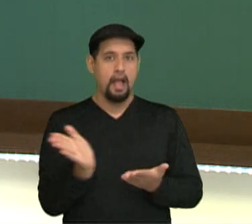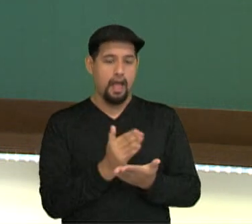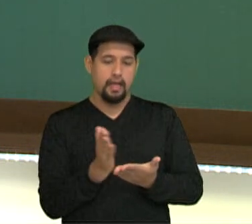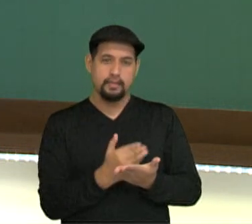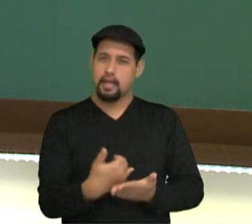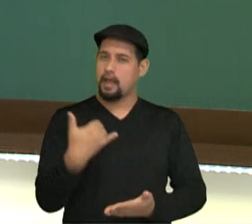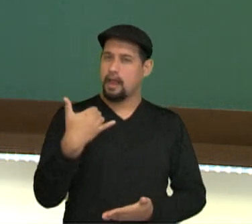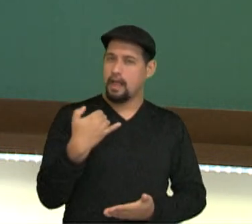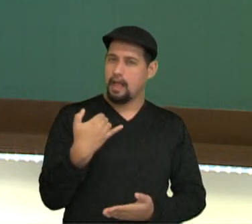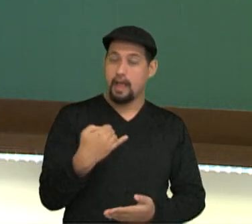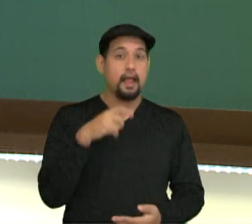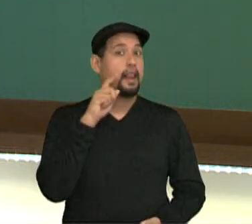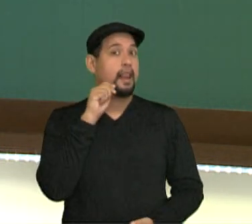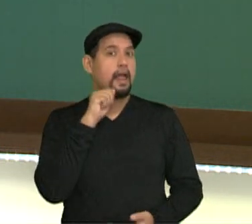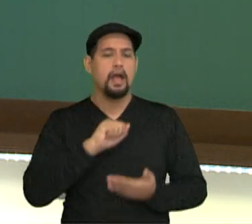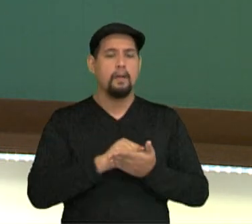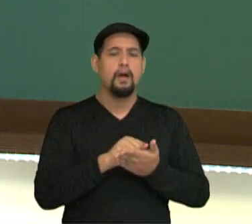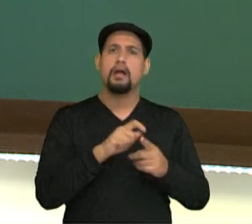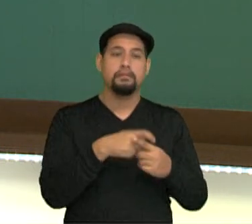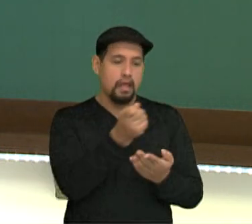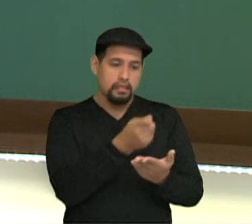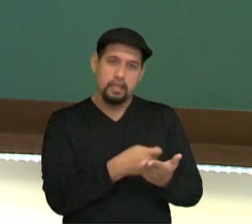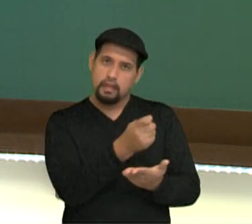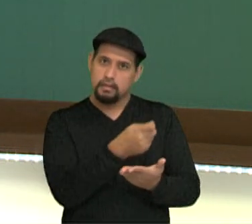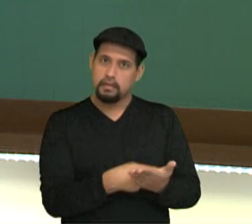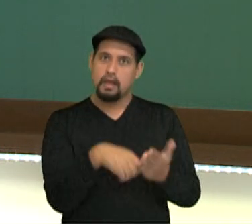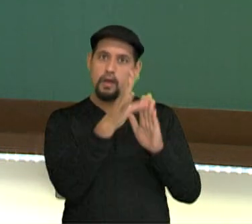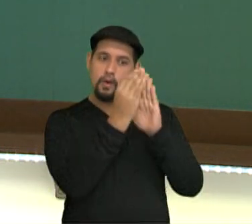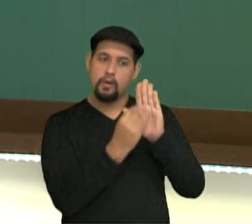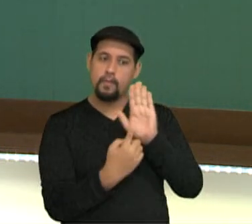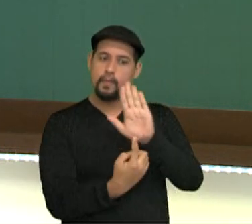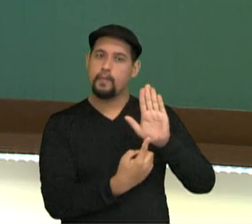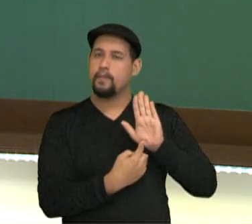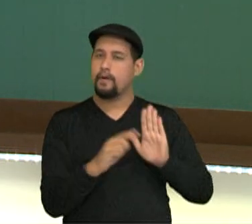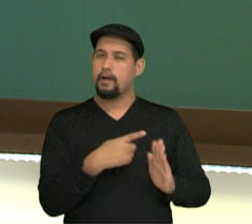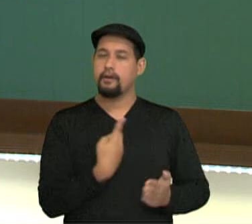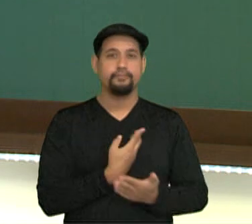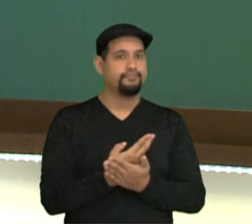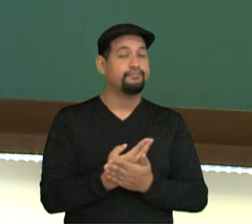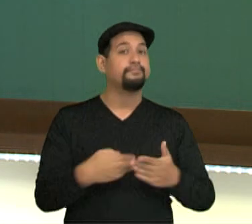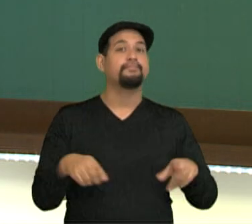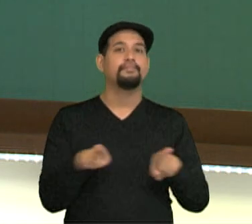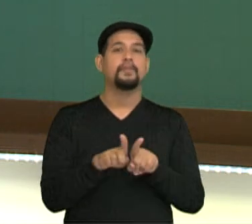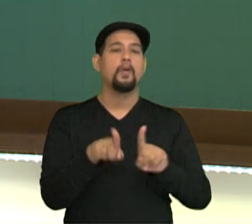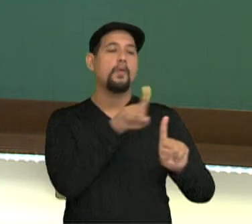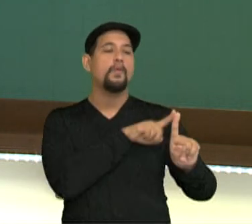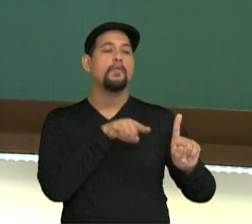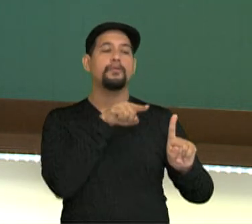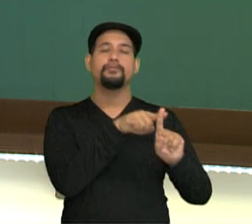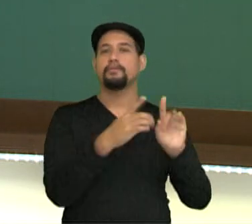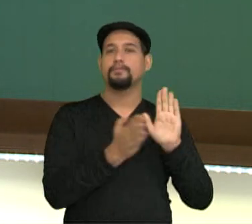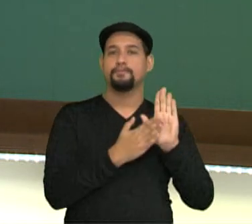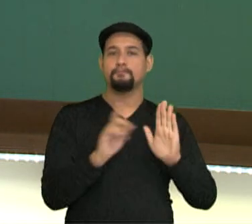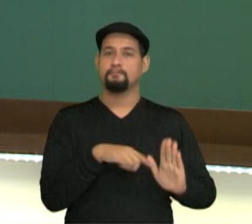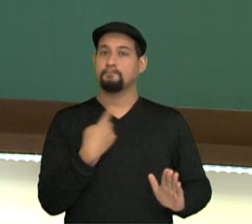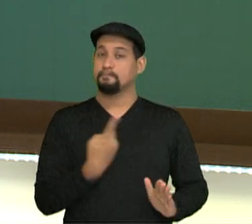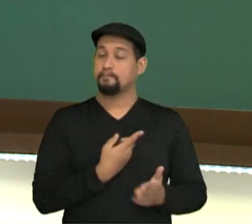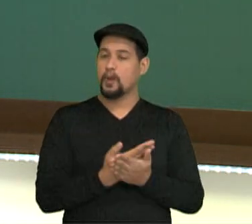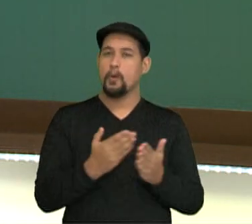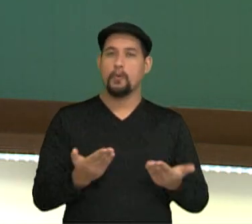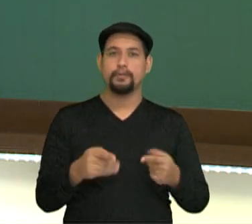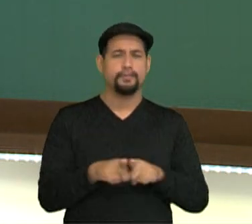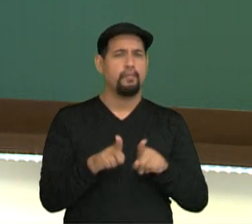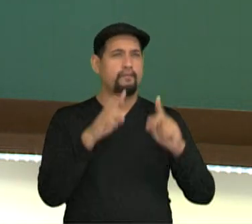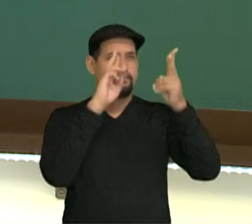lápis e borracha, para que você possa ir anotando os conteúdos que vão sendo apresentados na nossa aula e também os objetivos propostos na nossa aula de hoje, que você vai